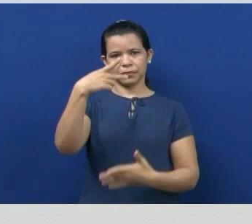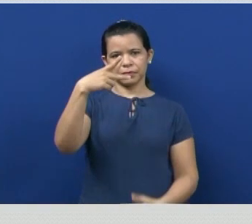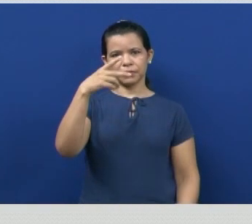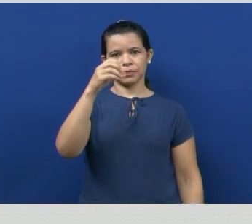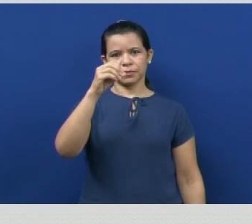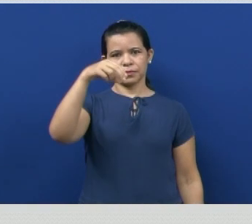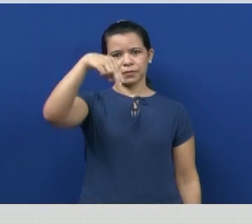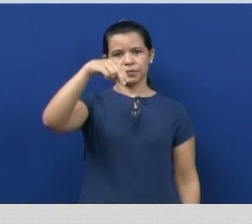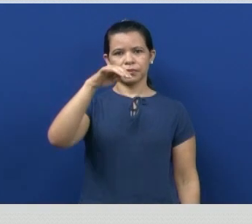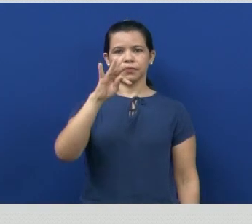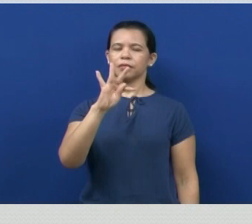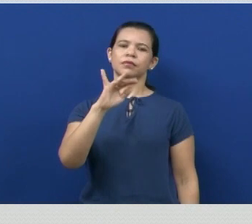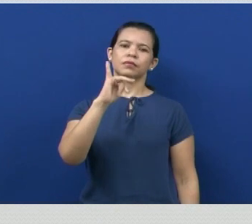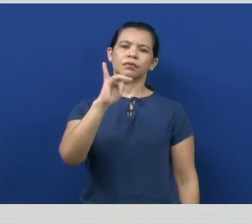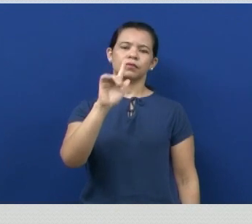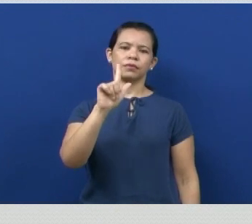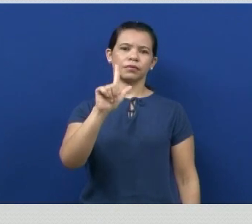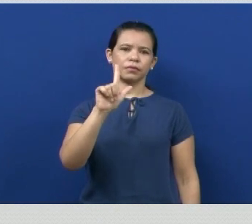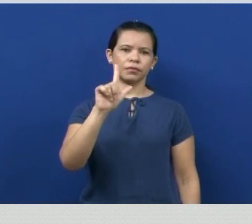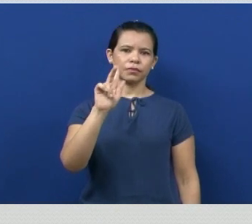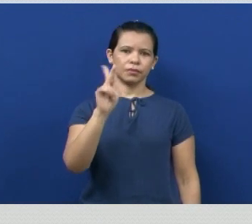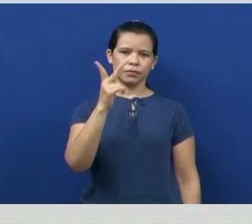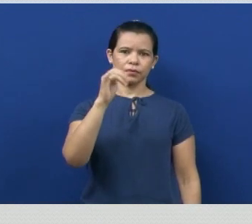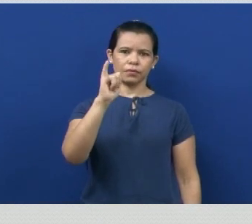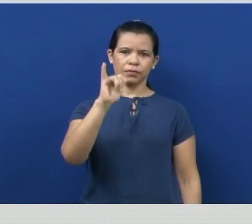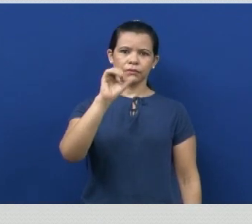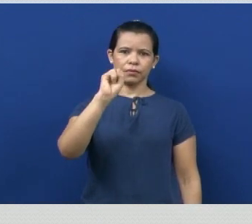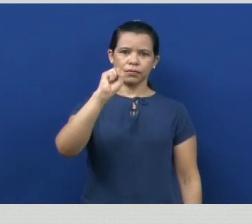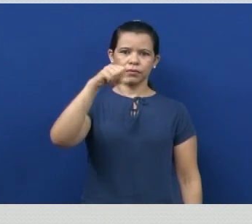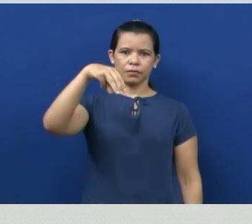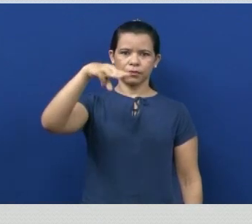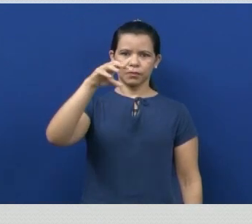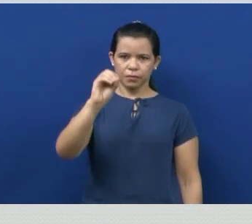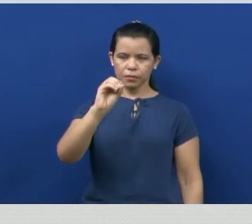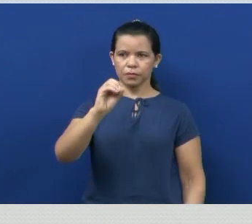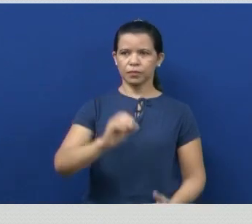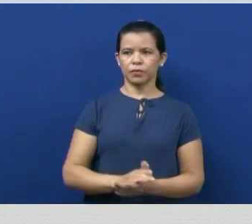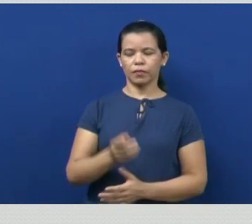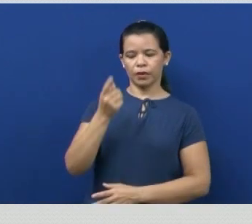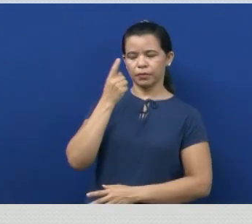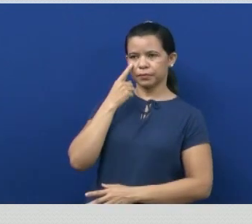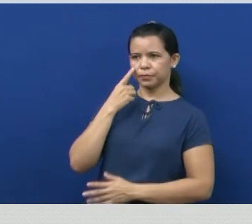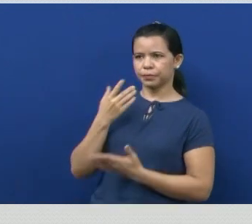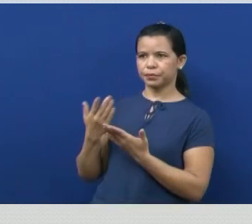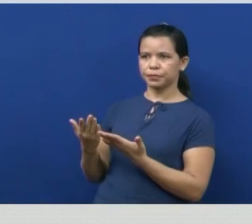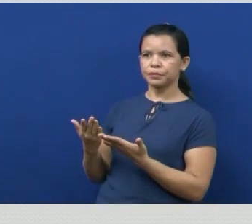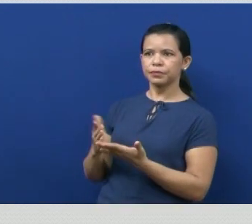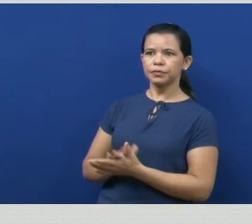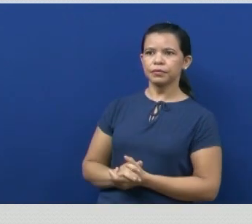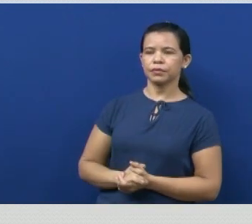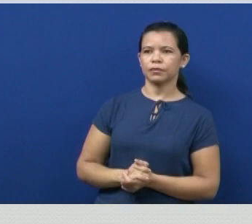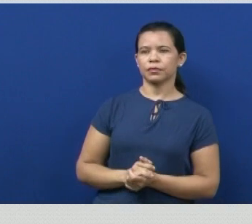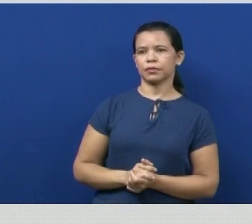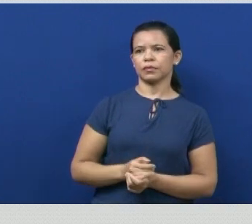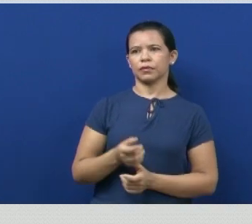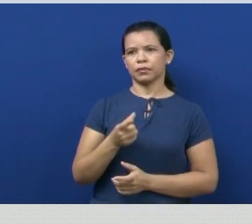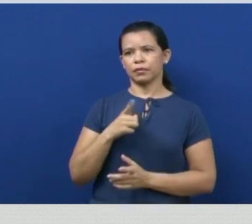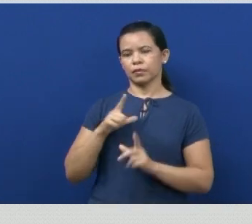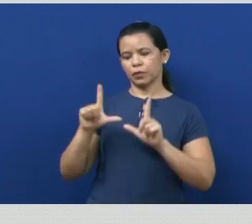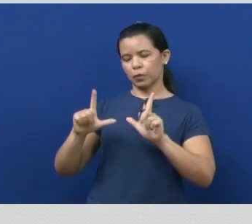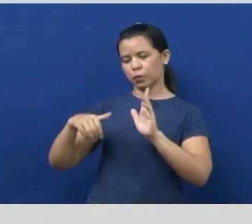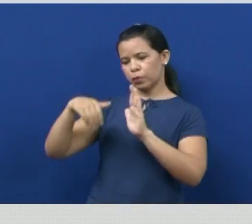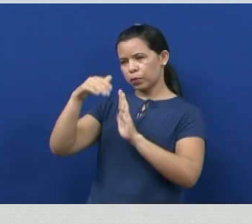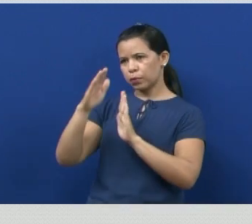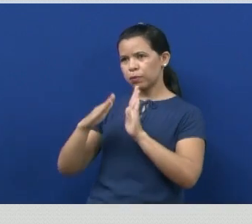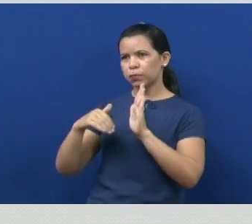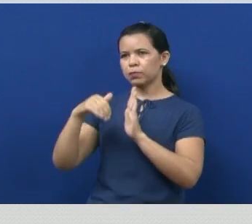ou divisionismo. Acompanhem comigo aqui na tela. Esta obra que vocês estão vendo chama-se Tarde de Domingo na Ilha da